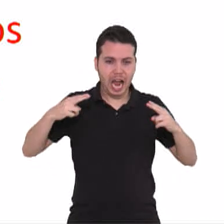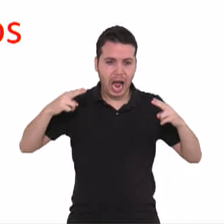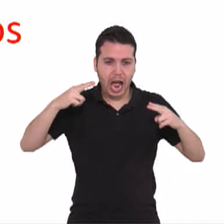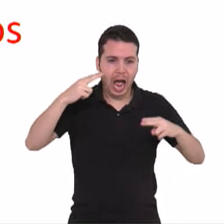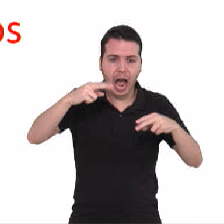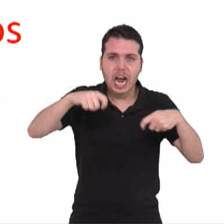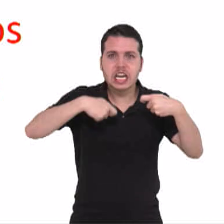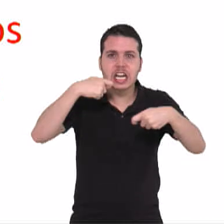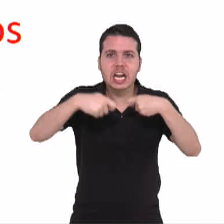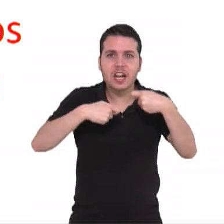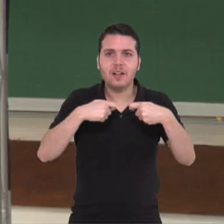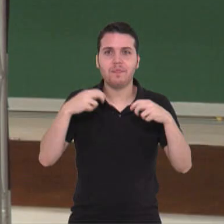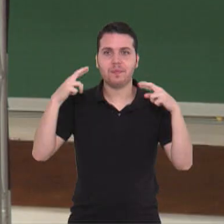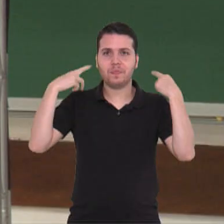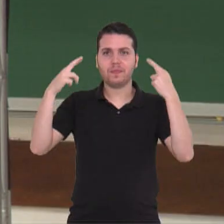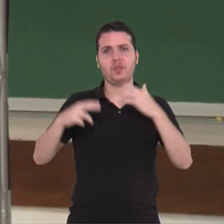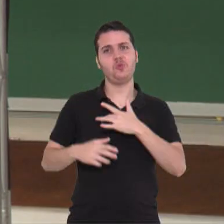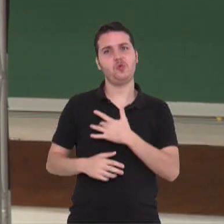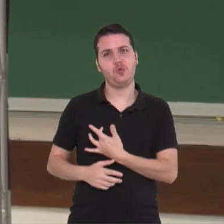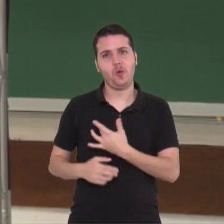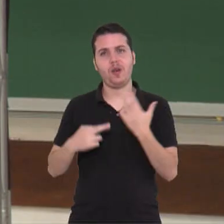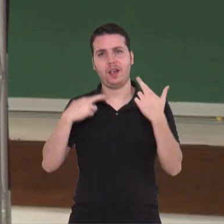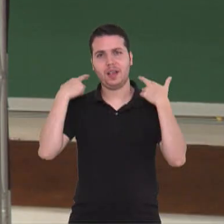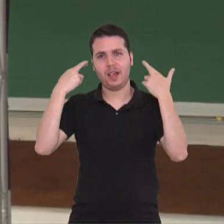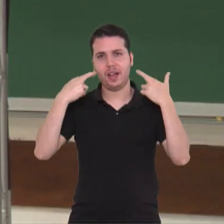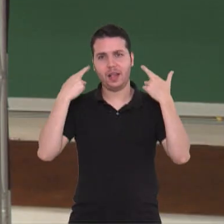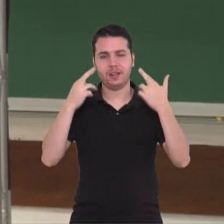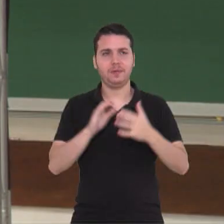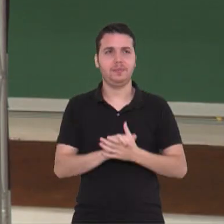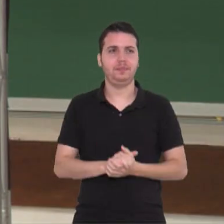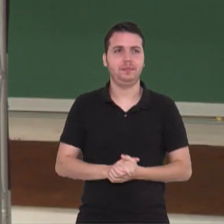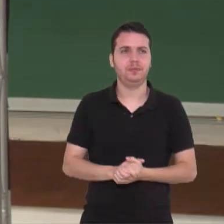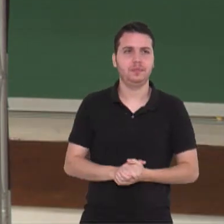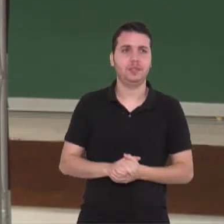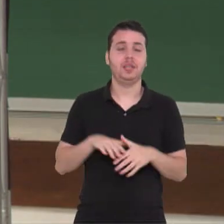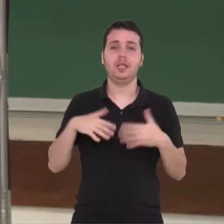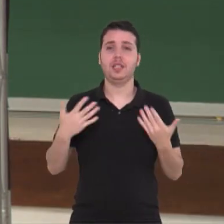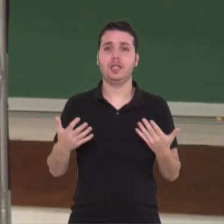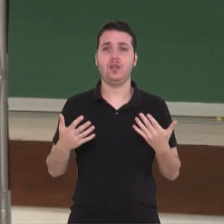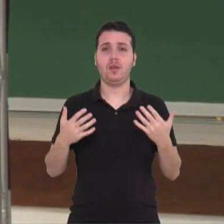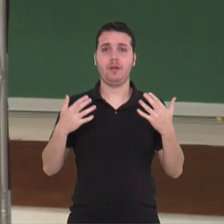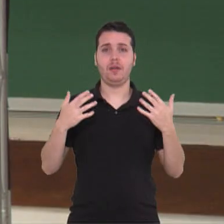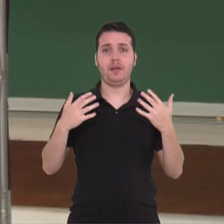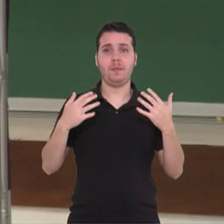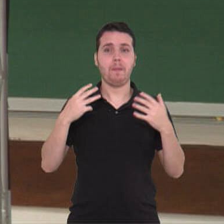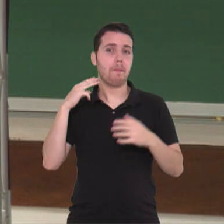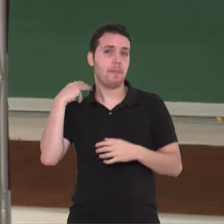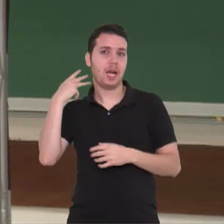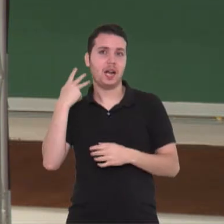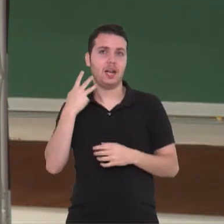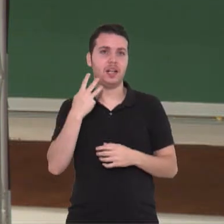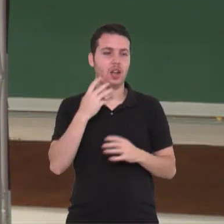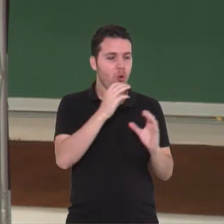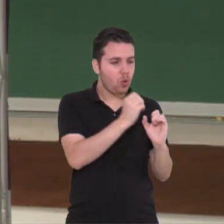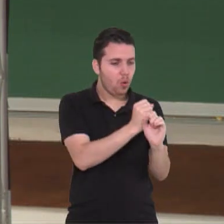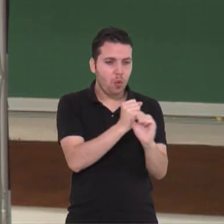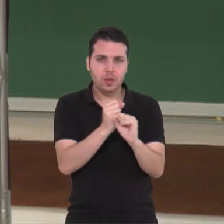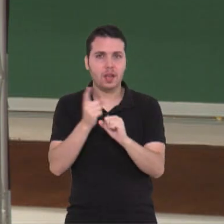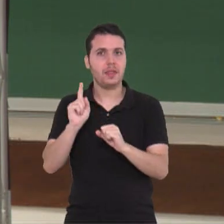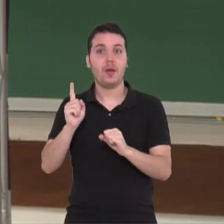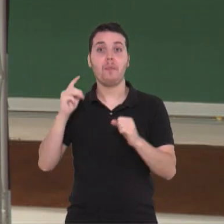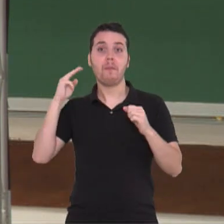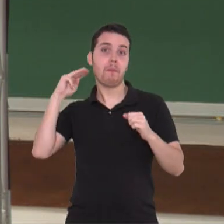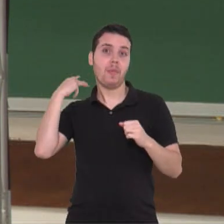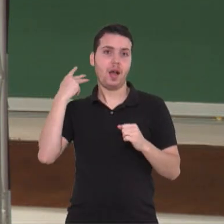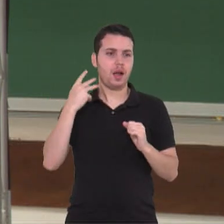carneirinho, né? Coitadinho dos carneirinhos, né? Então, em vez de contar carneirinho como os outros, Magali corre atrás deles com